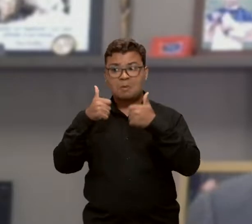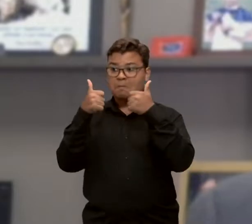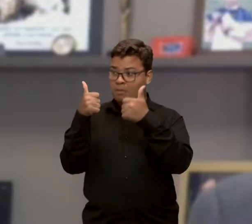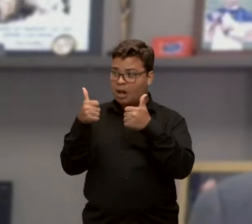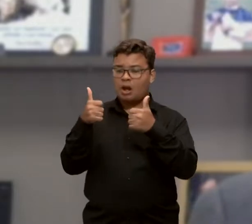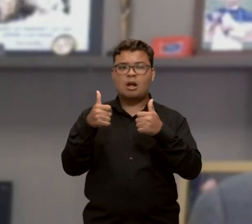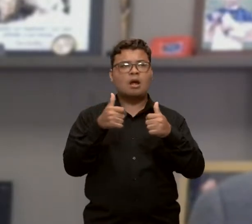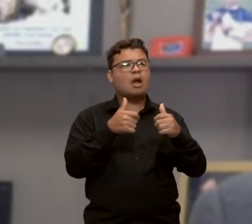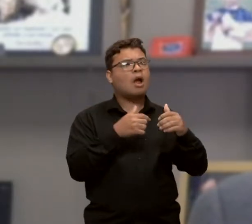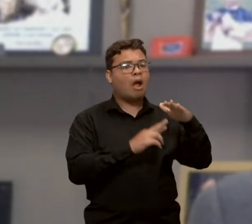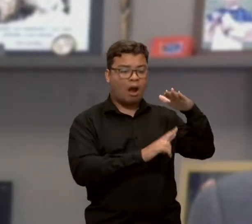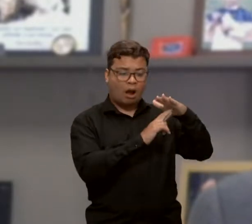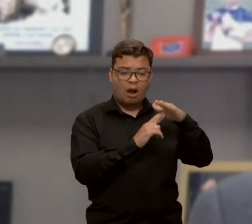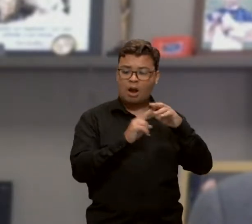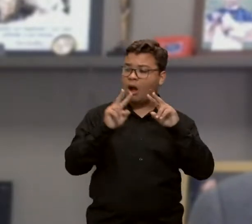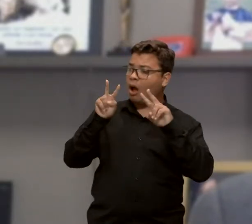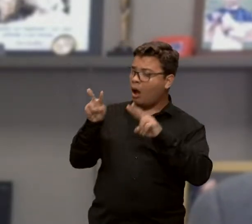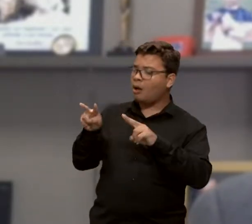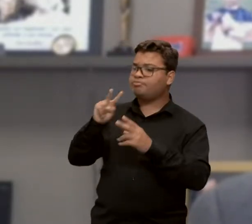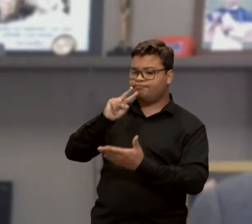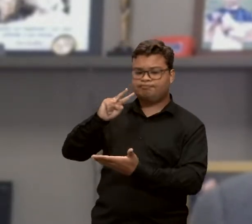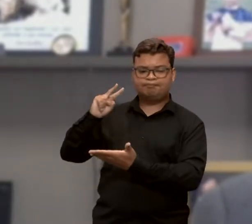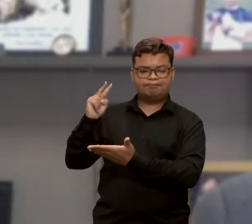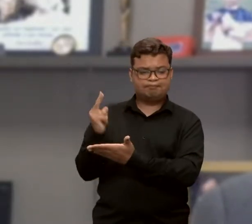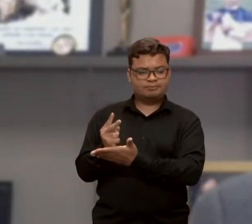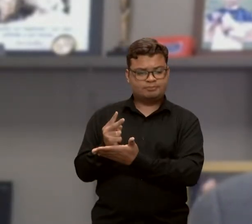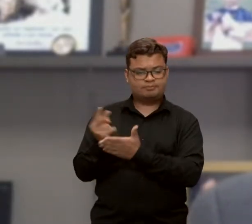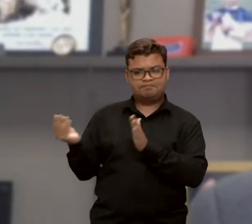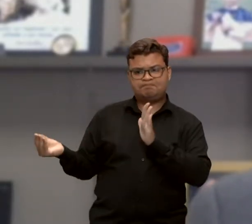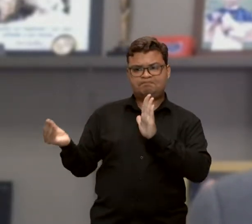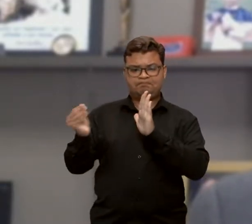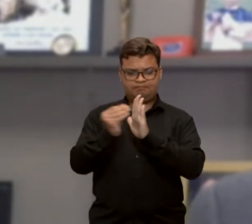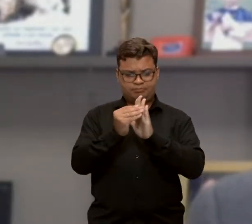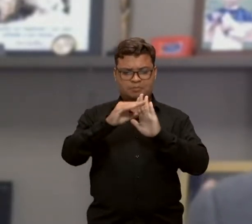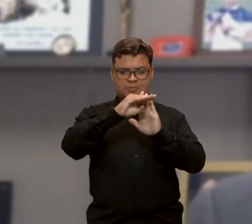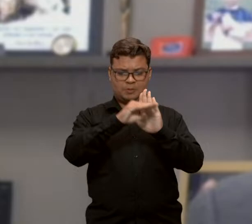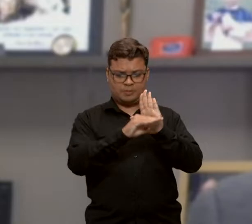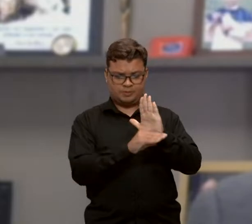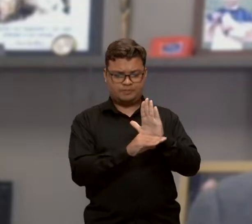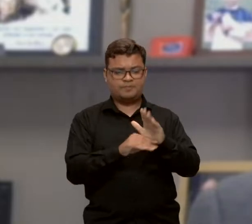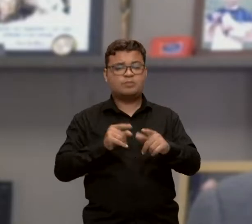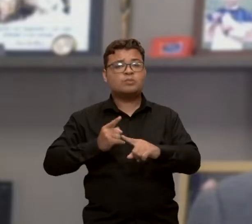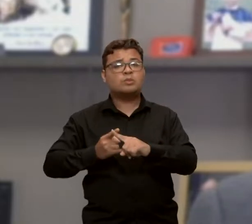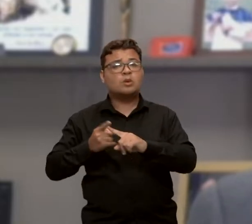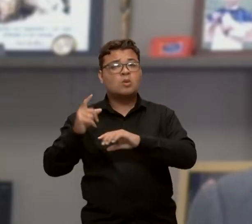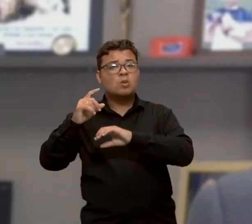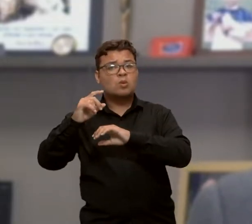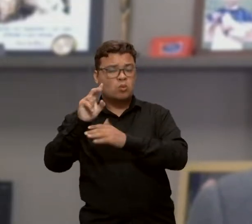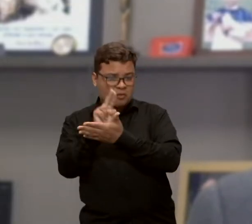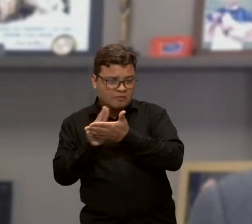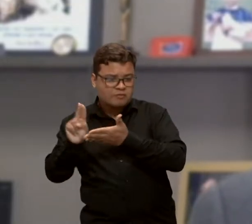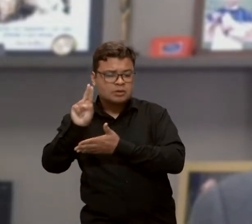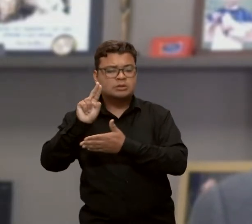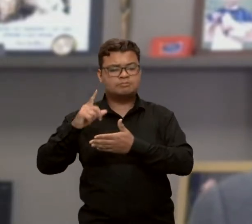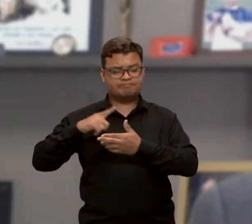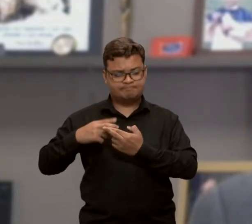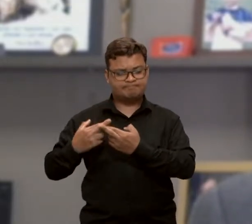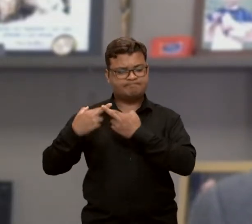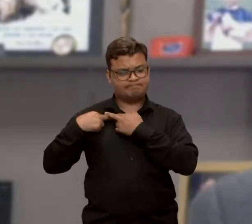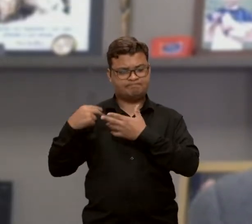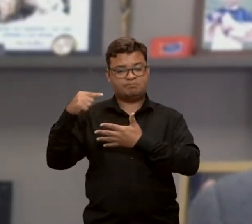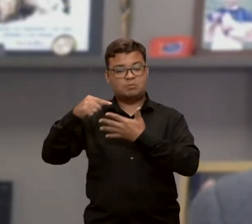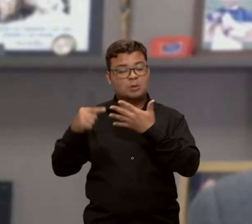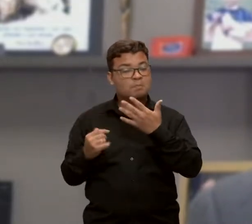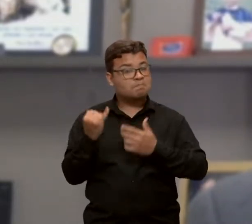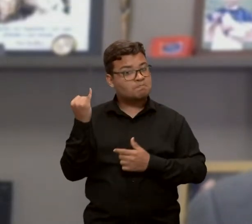forma, porque a universidade tem que primar por alguns aspectos que são essenciais,